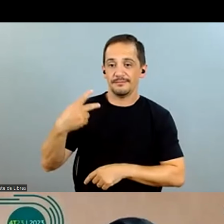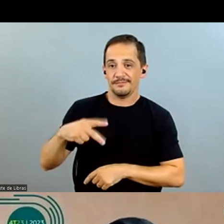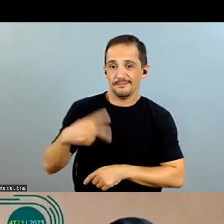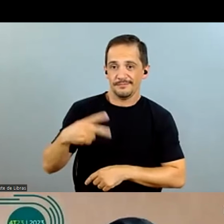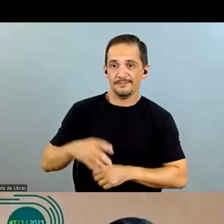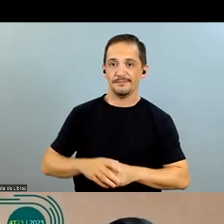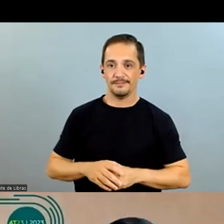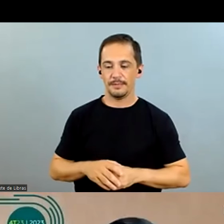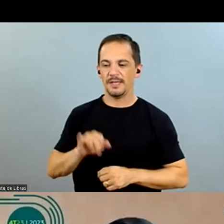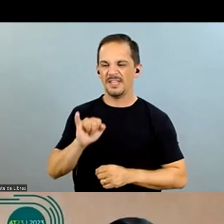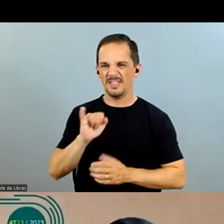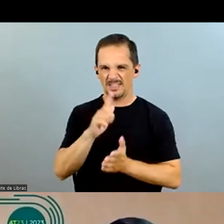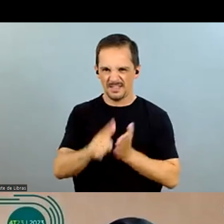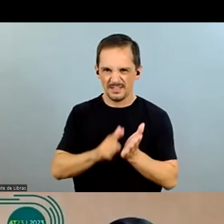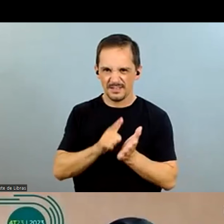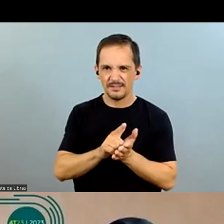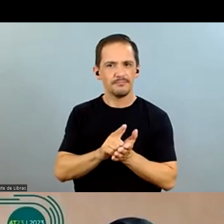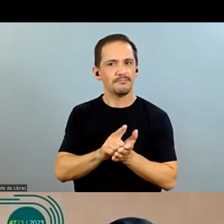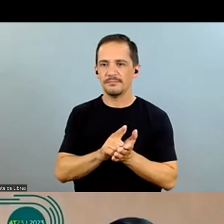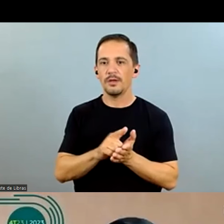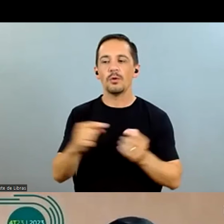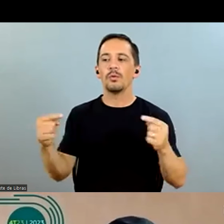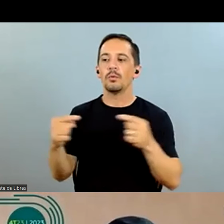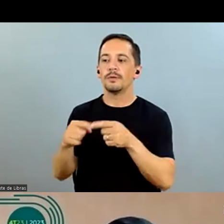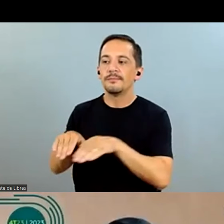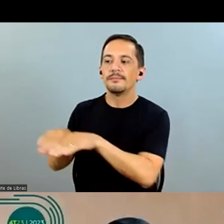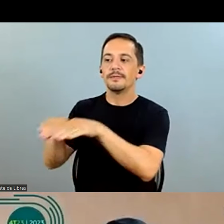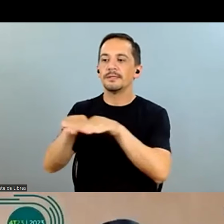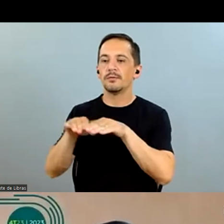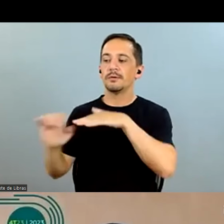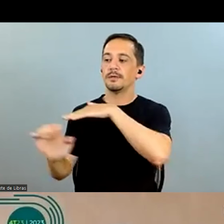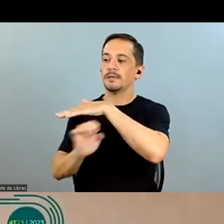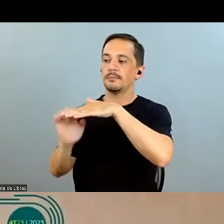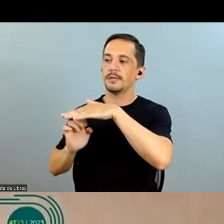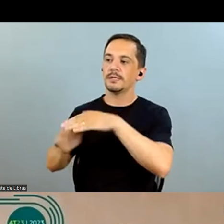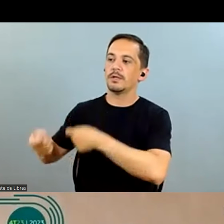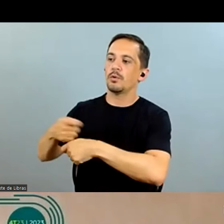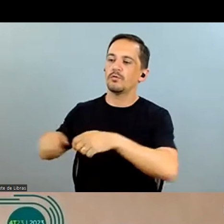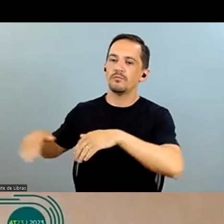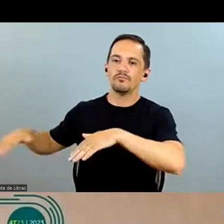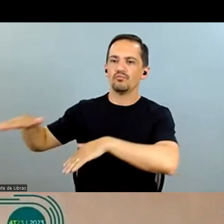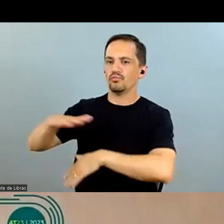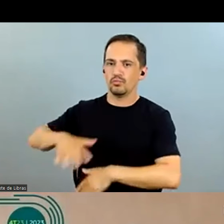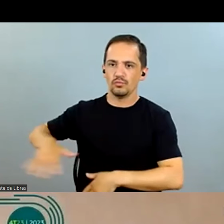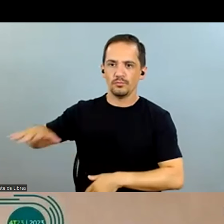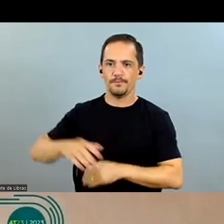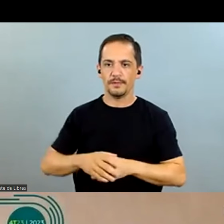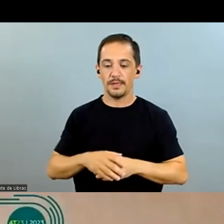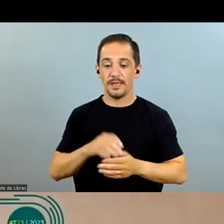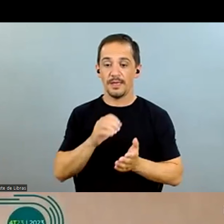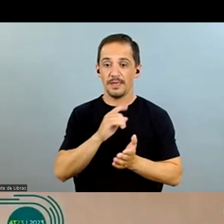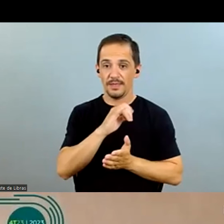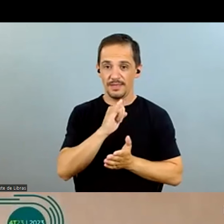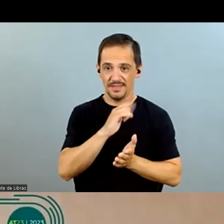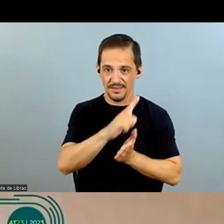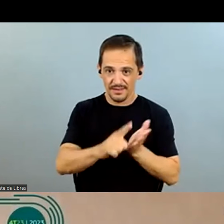de mercado ele tem que refletir o valor de mercado Então não é taxa de desconto da Irani é taxa de desconto que o o mercado